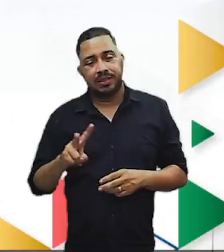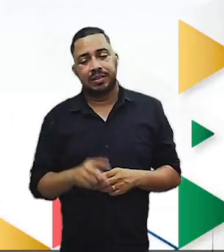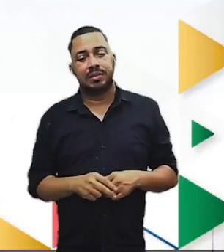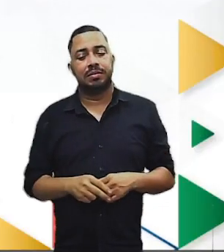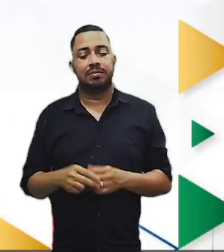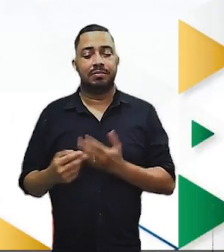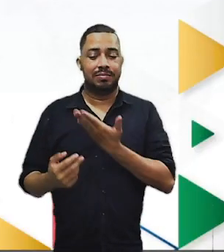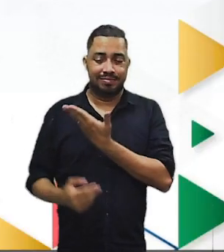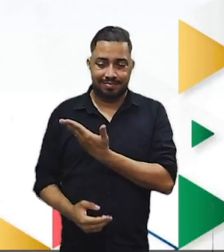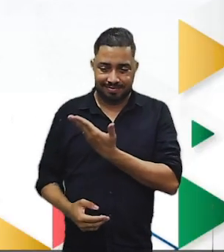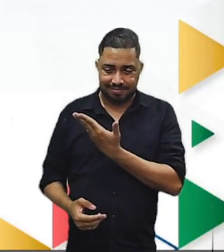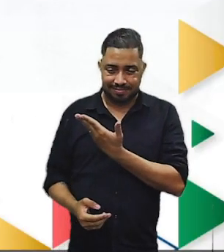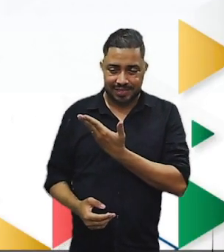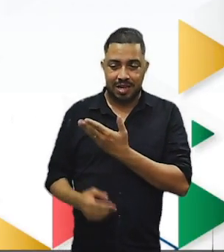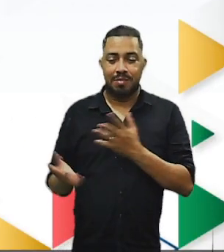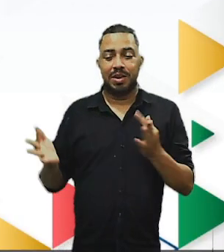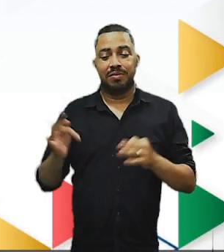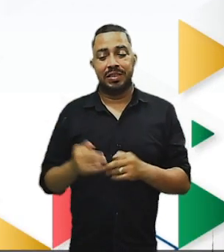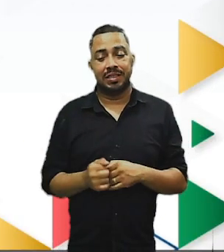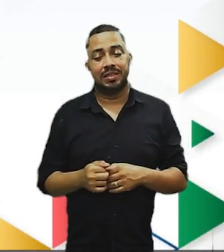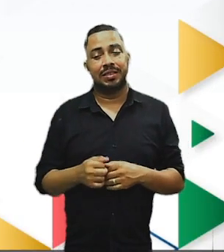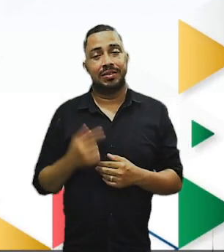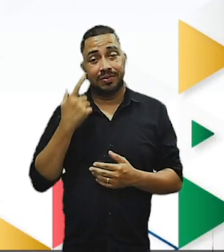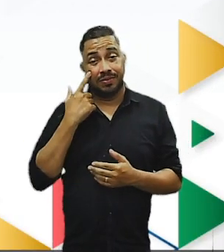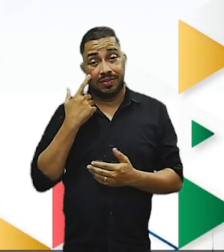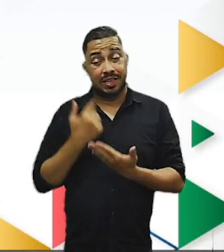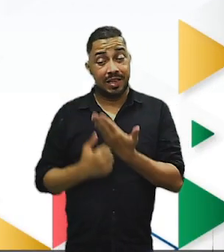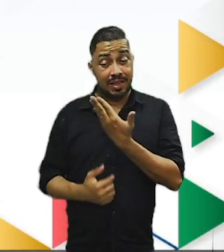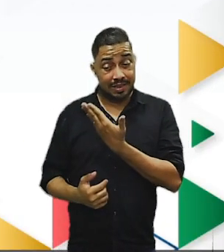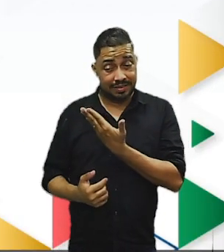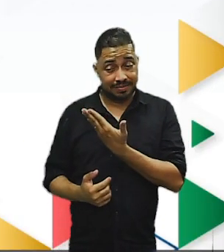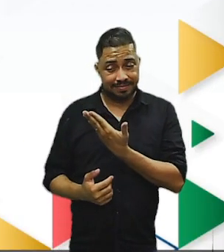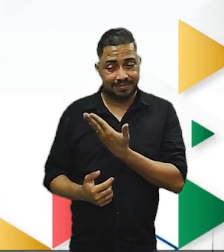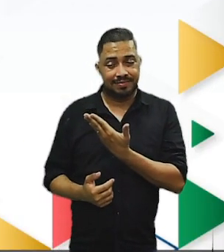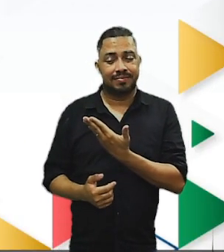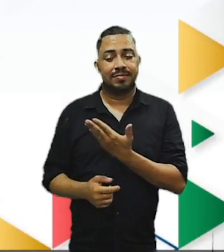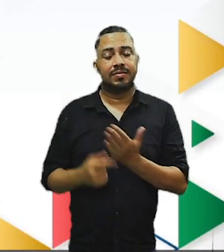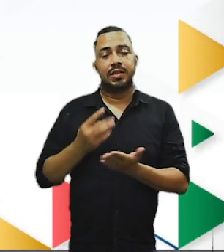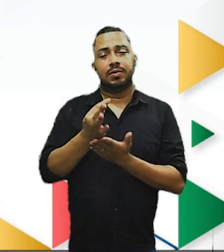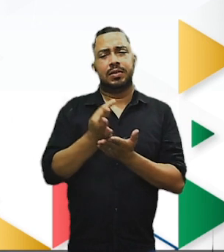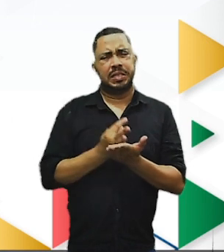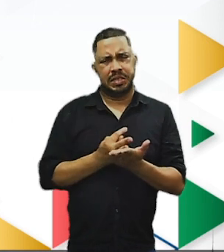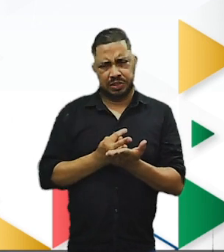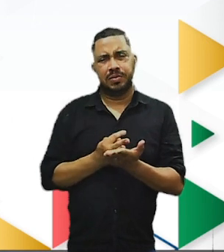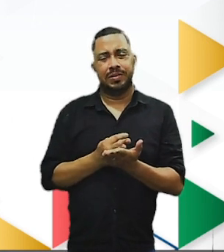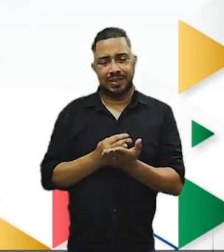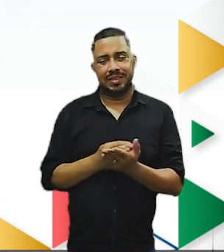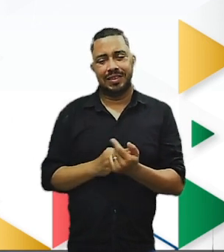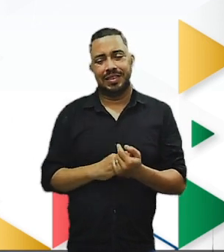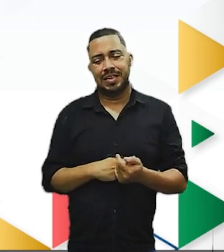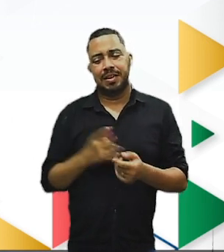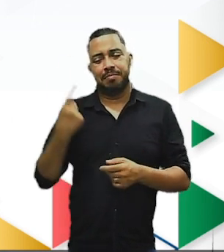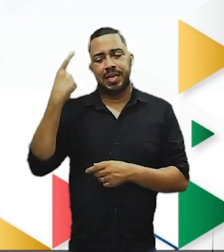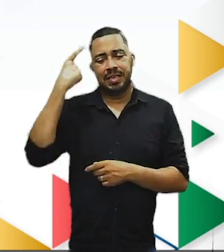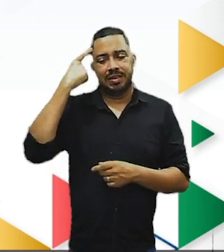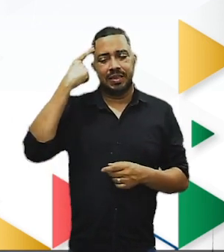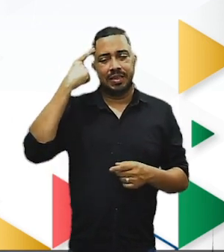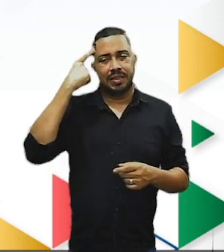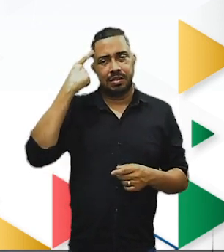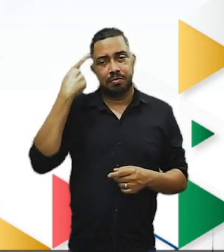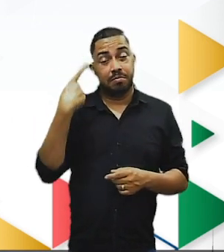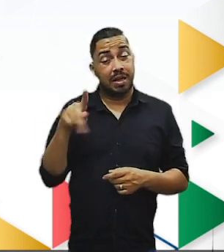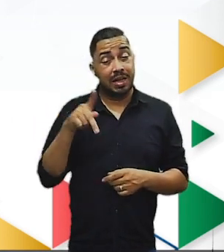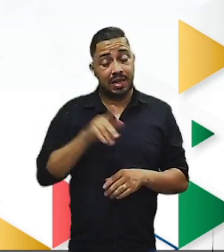uma vez, já para a gente finalizar aqui, olha aí, um texto que justamente ele é pensado para um